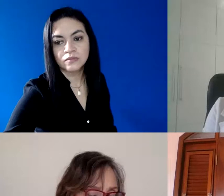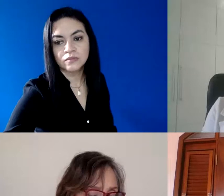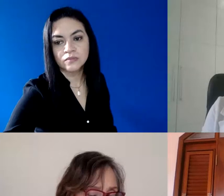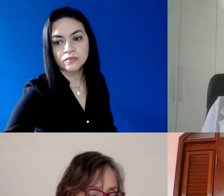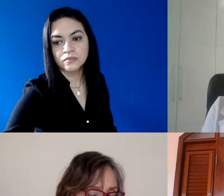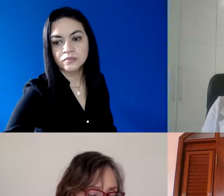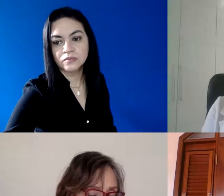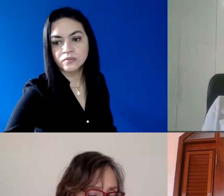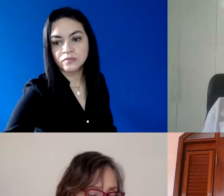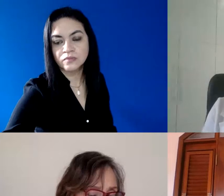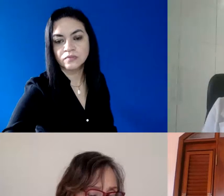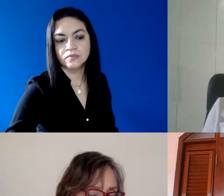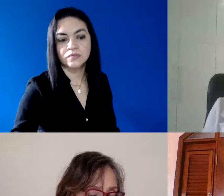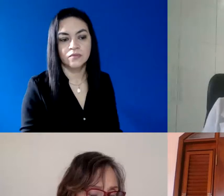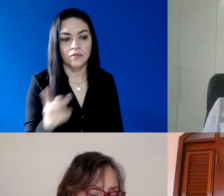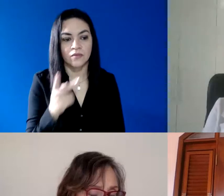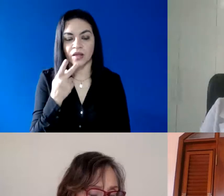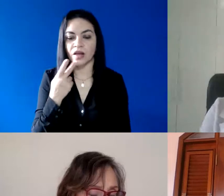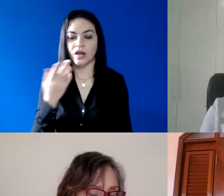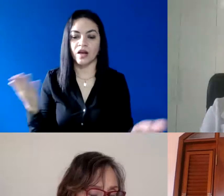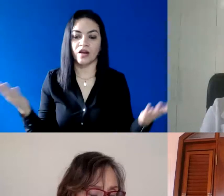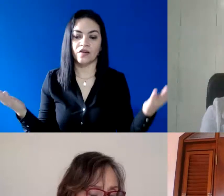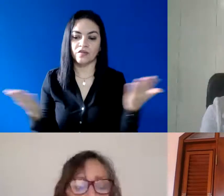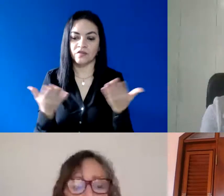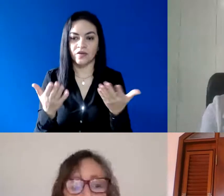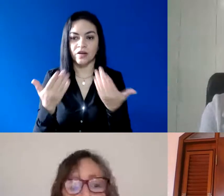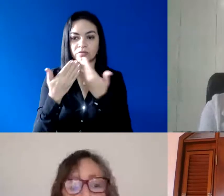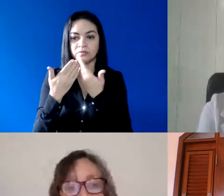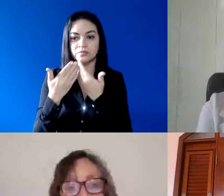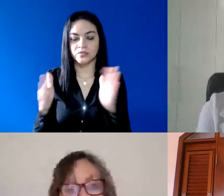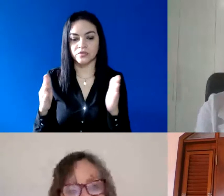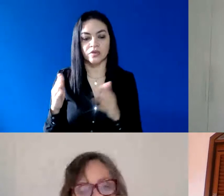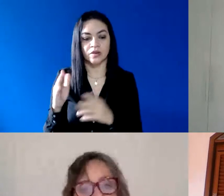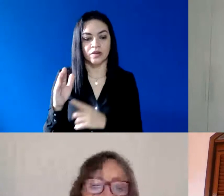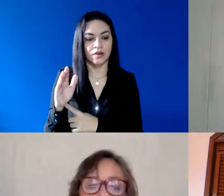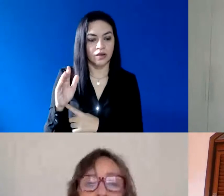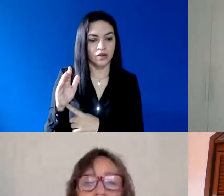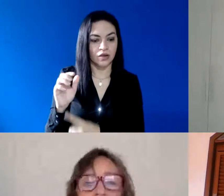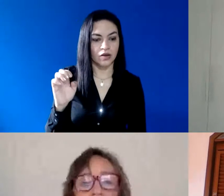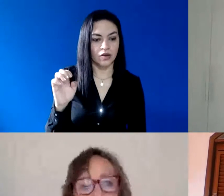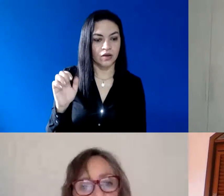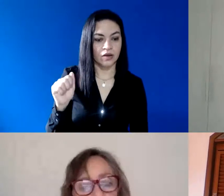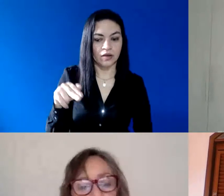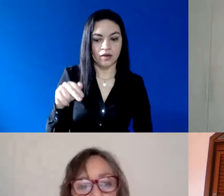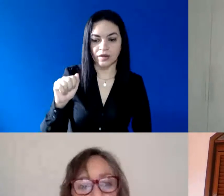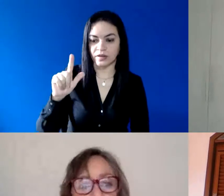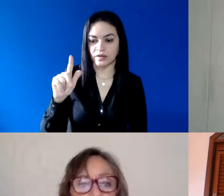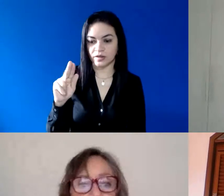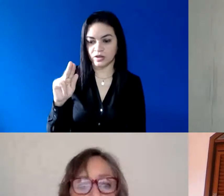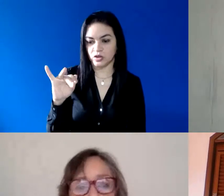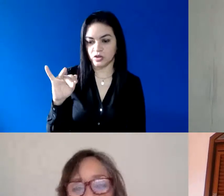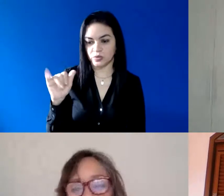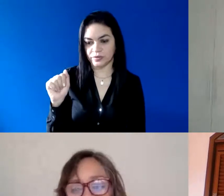senhora Ana Lúcia Nunes, a diretora administrativa da Escola de Saúde Pública do Maranhão.